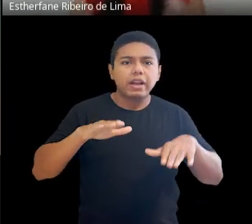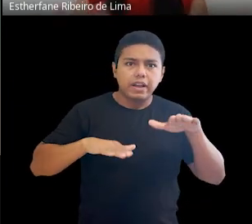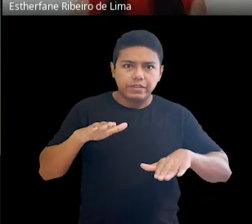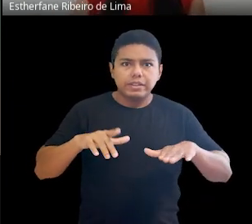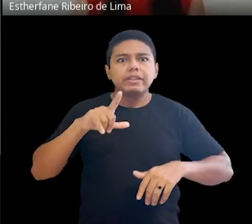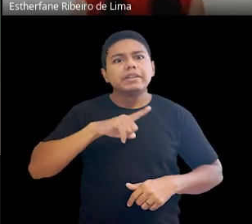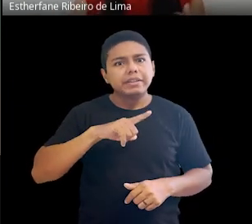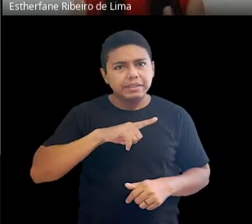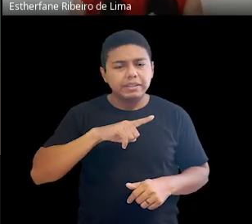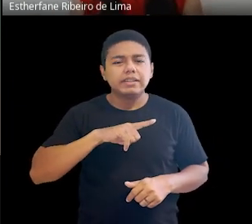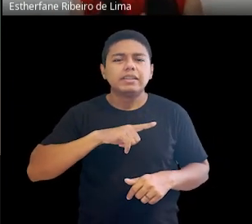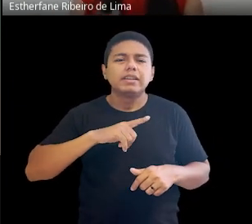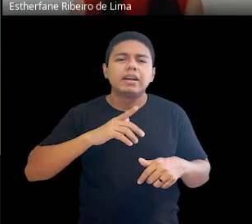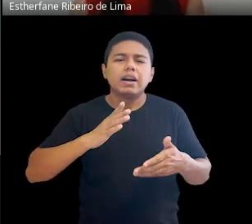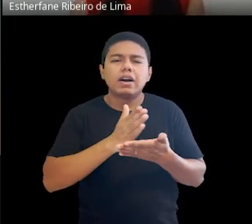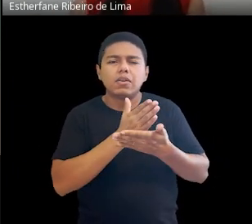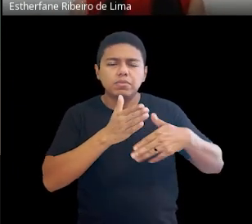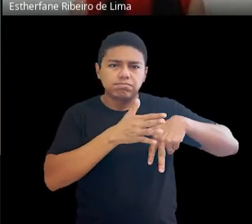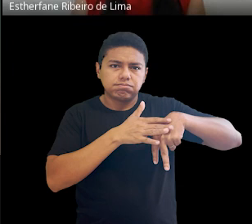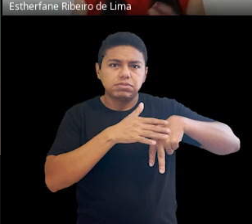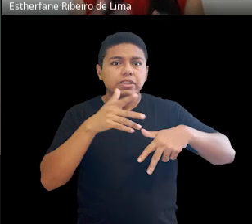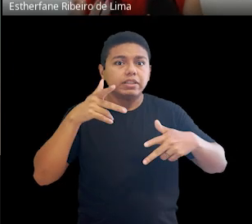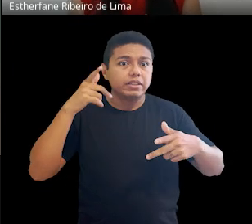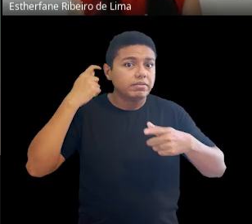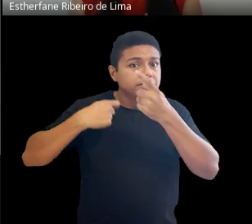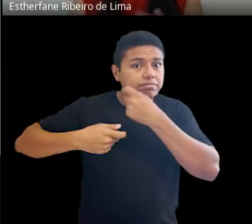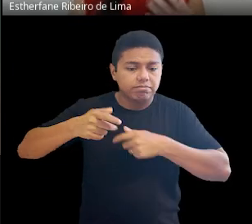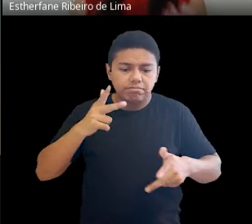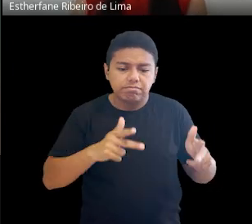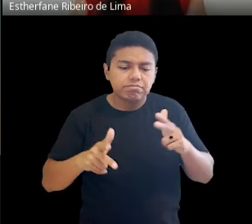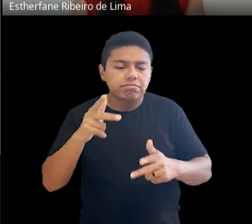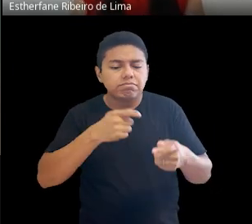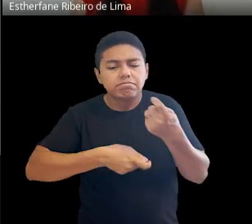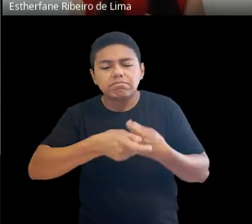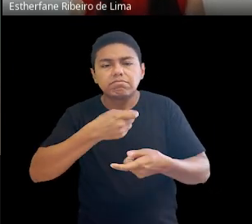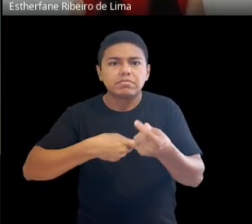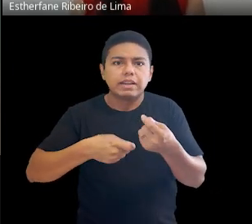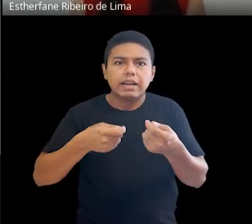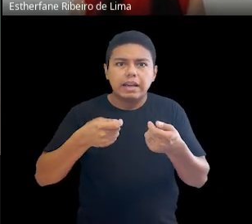pacientes que são cabeleireiras. Então, os produtos químicos, eles podem